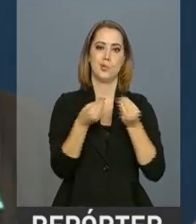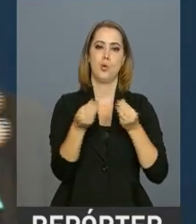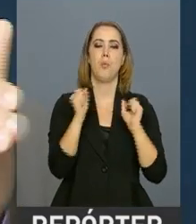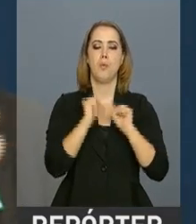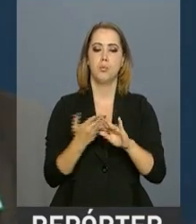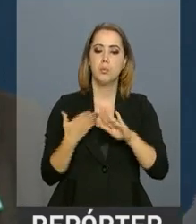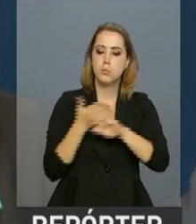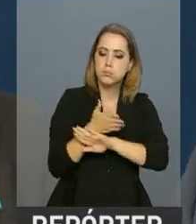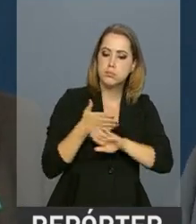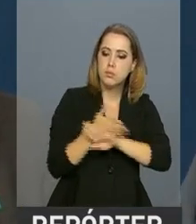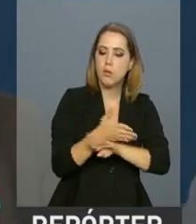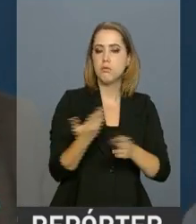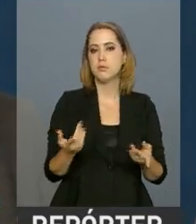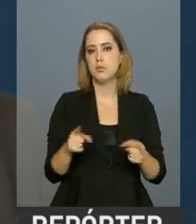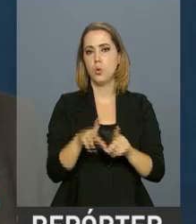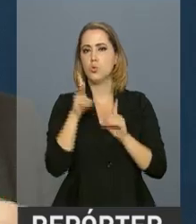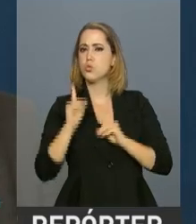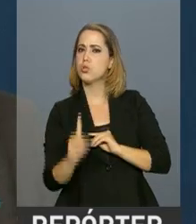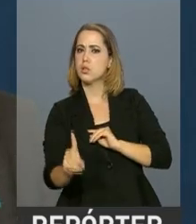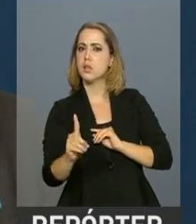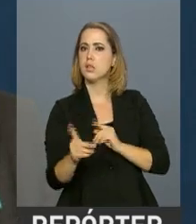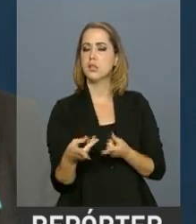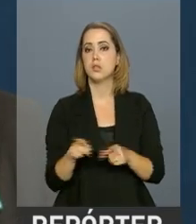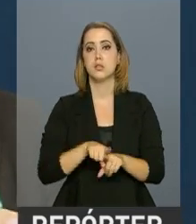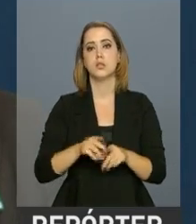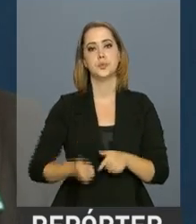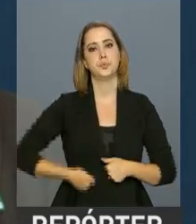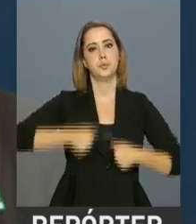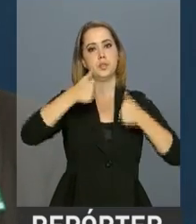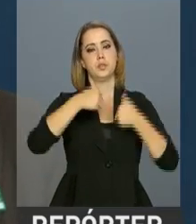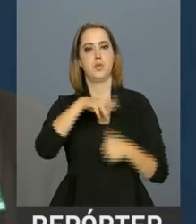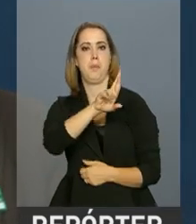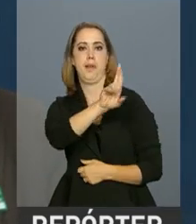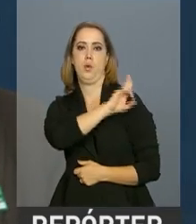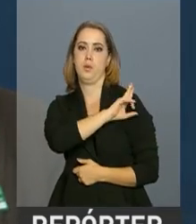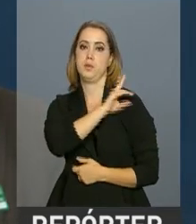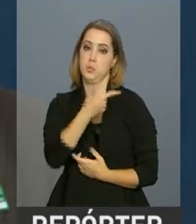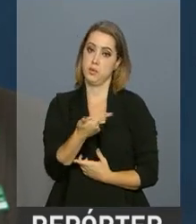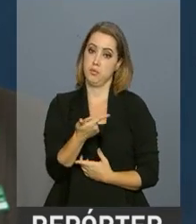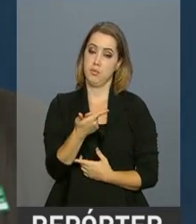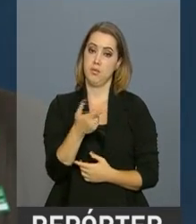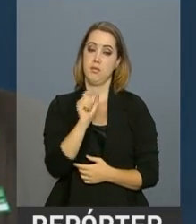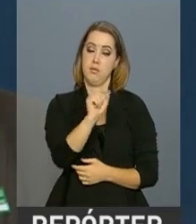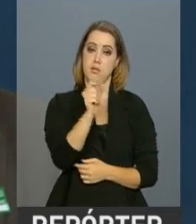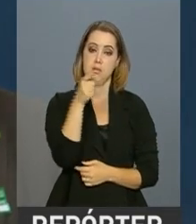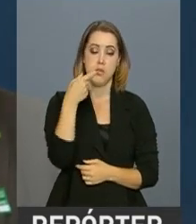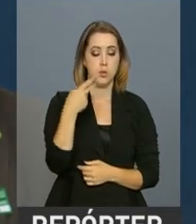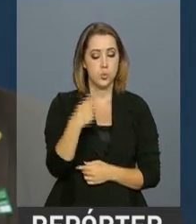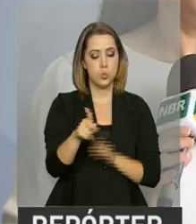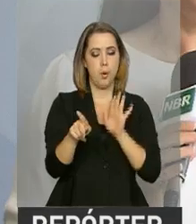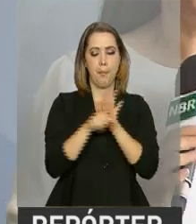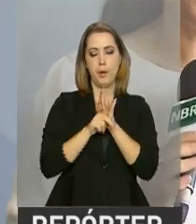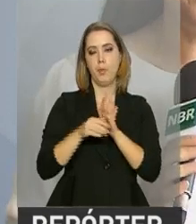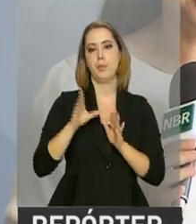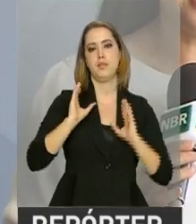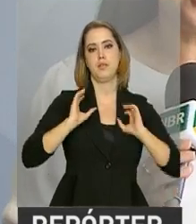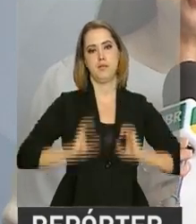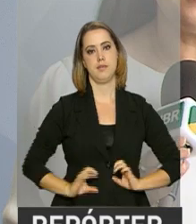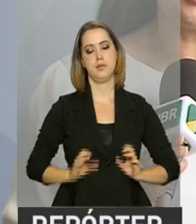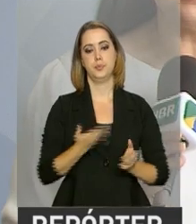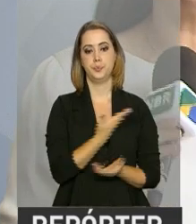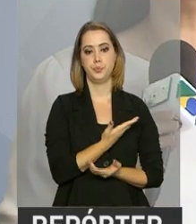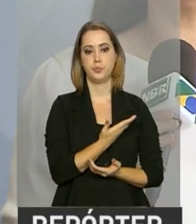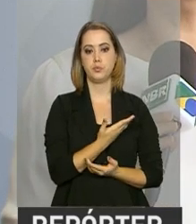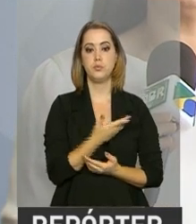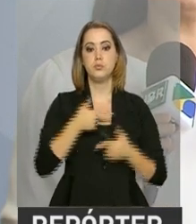acesso a esses direitos e portanto exercer com maior responsabilidade a sua cidadania o prêmio está em